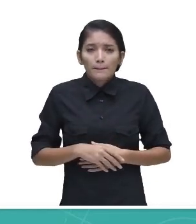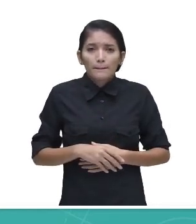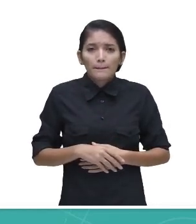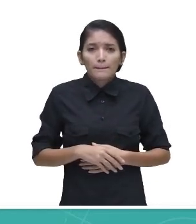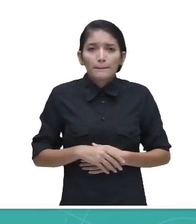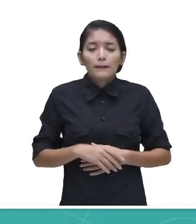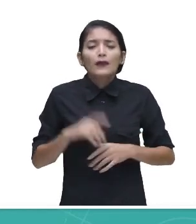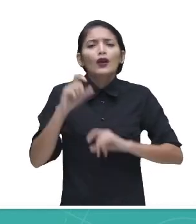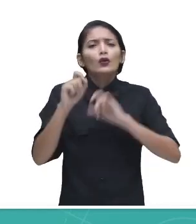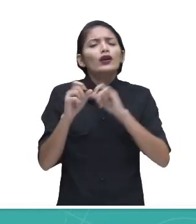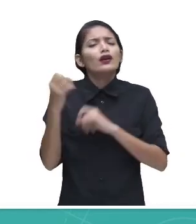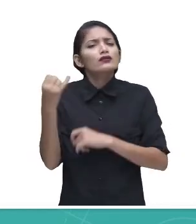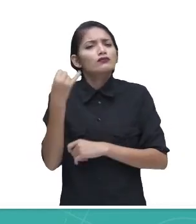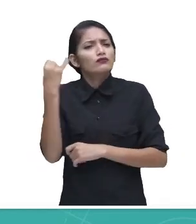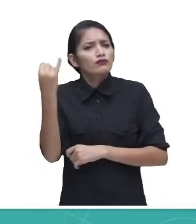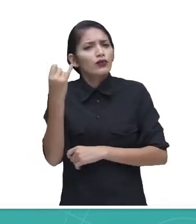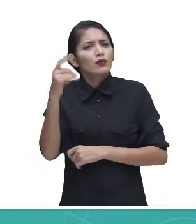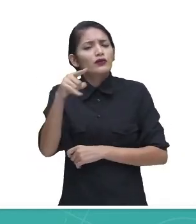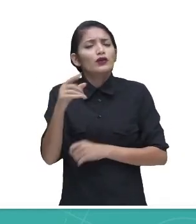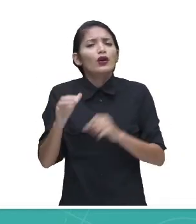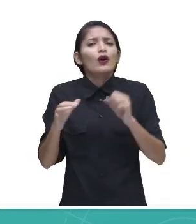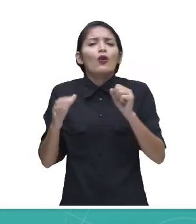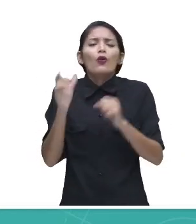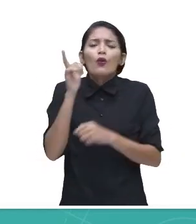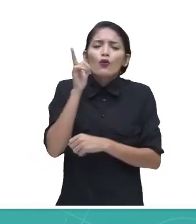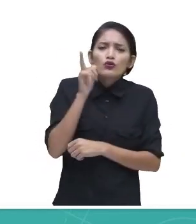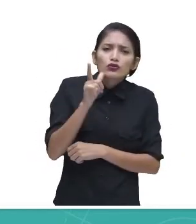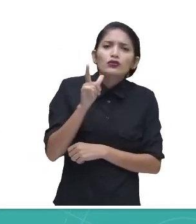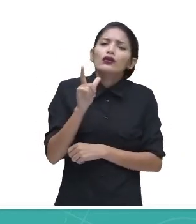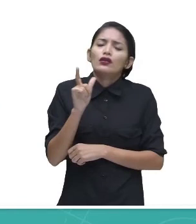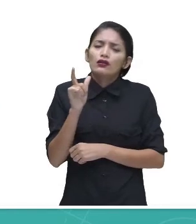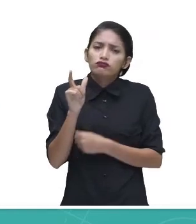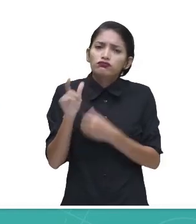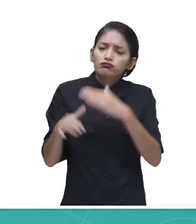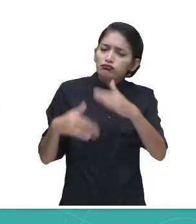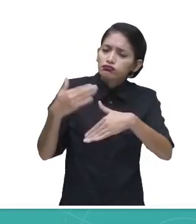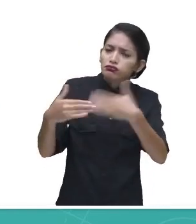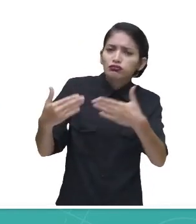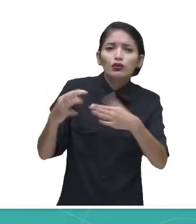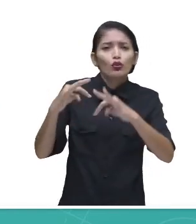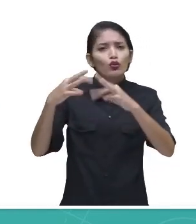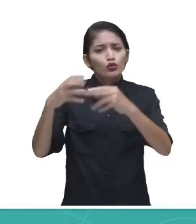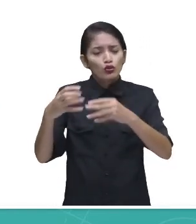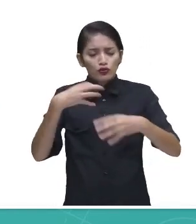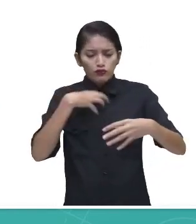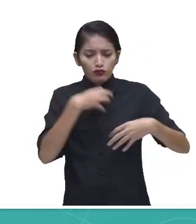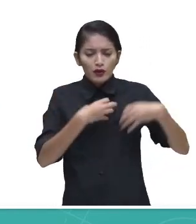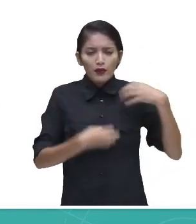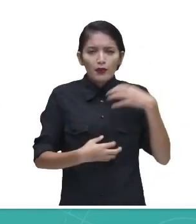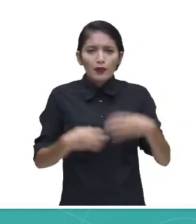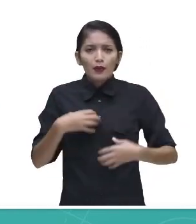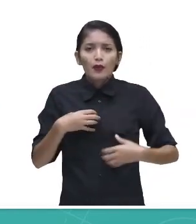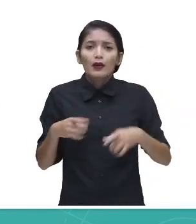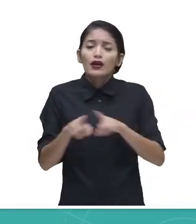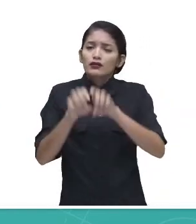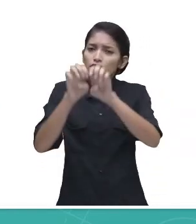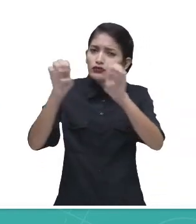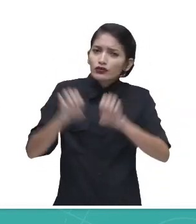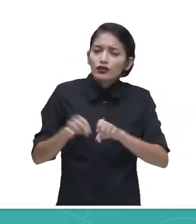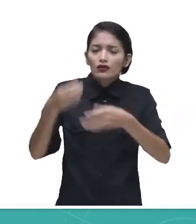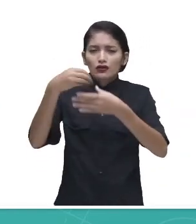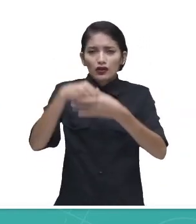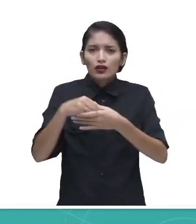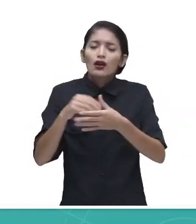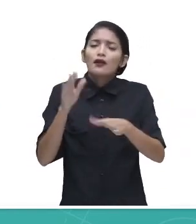que é importante para que você garanta o funcionamento de todos os seus órgãos e todos os sistemas,